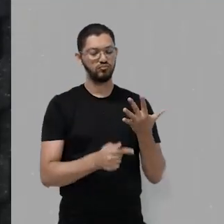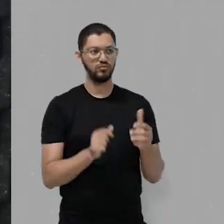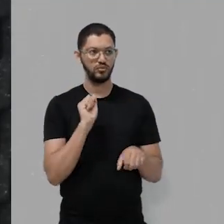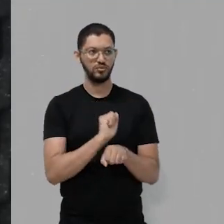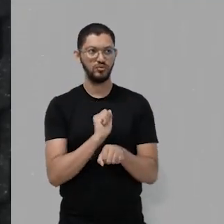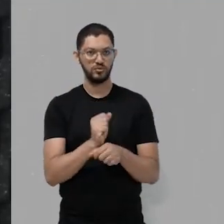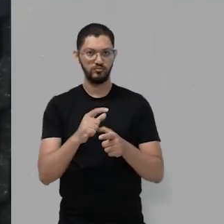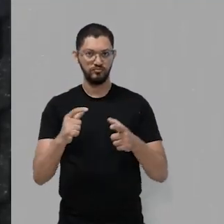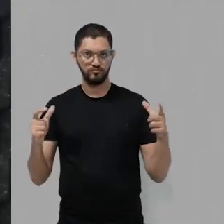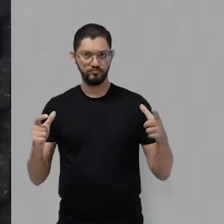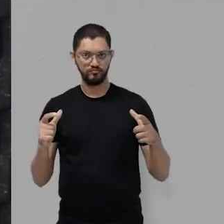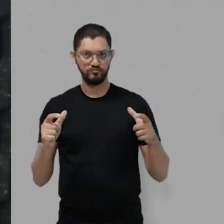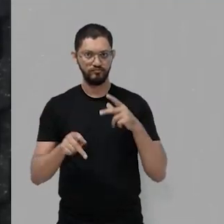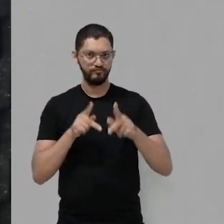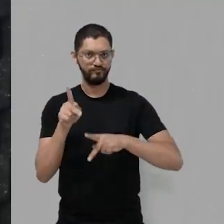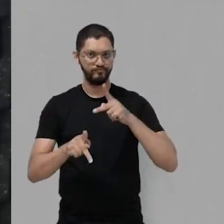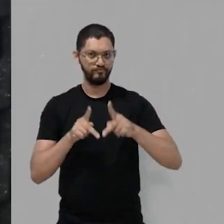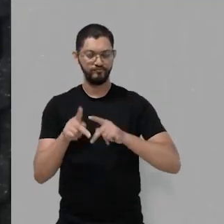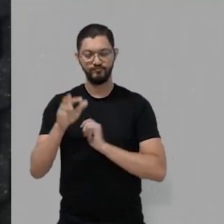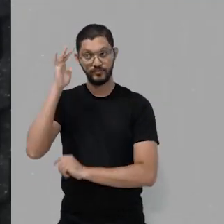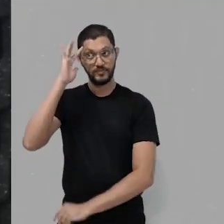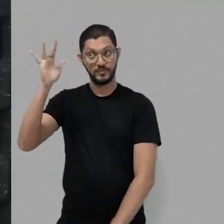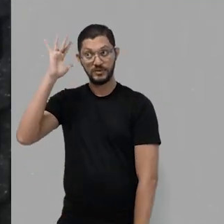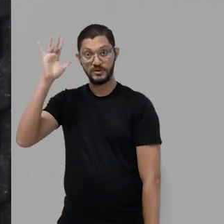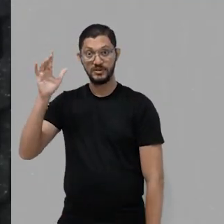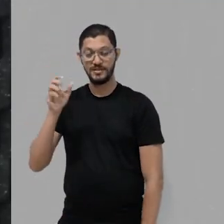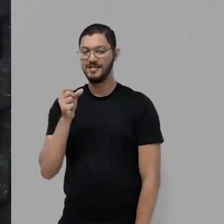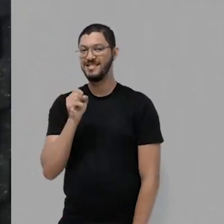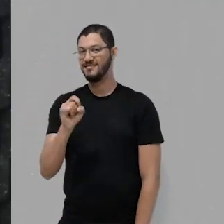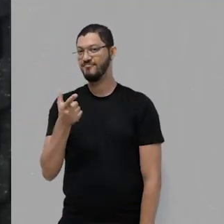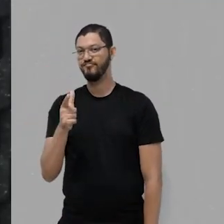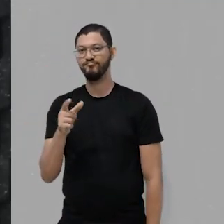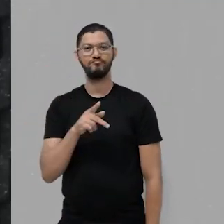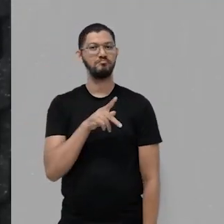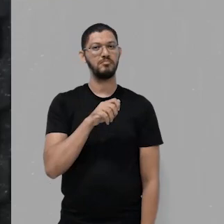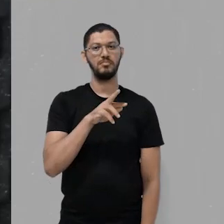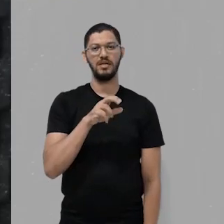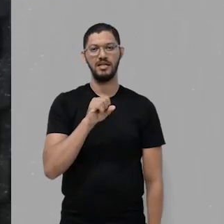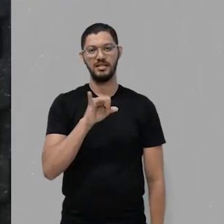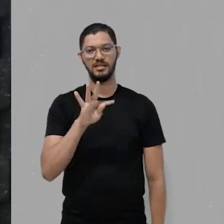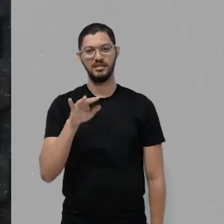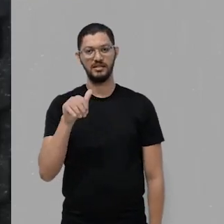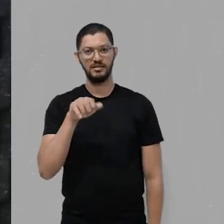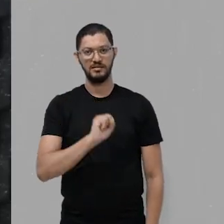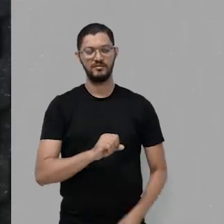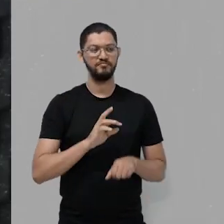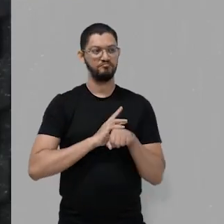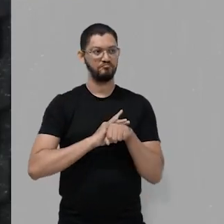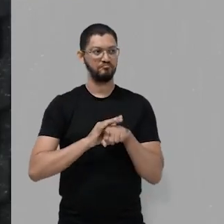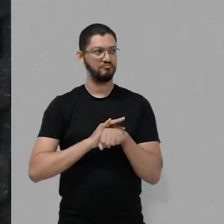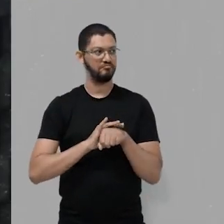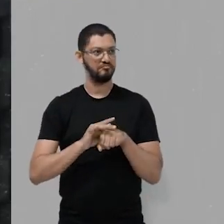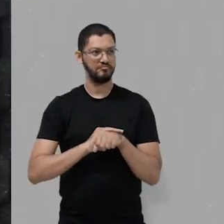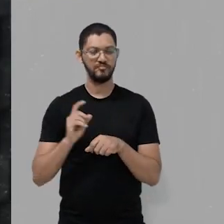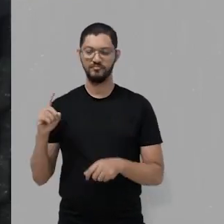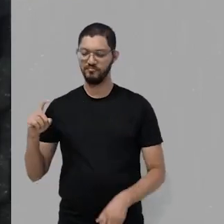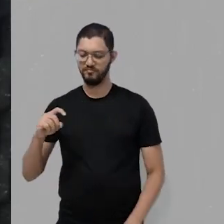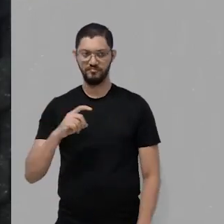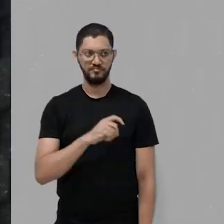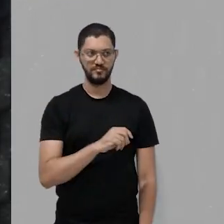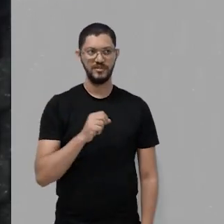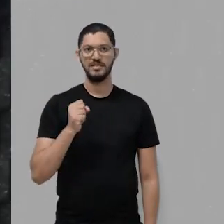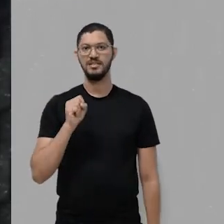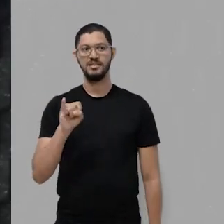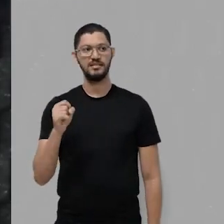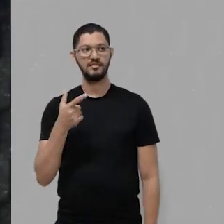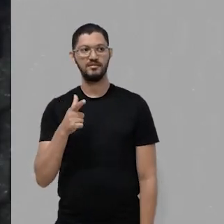limitando o crescimento dessas populações. Imagina se não existissem parasitas, se não existissem doenças que atacam as lagartas, se